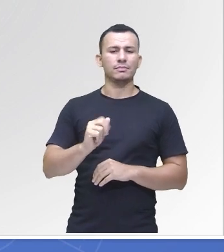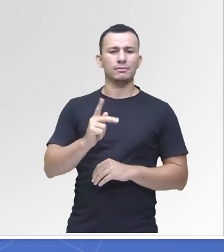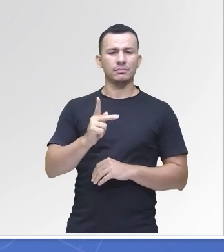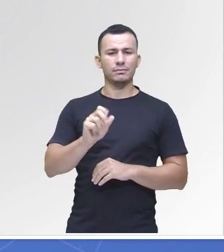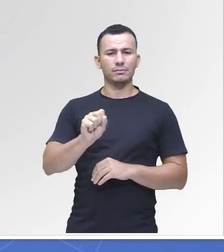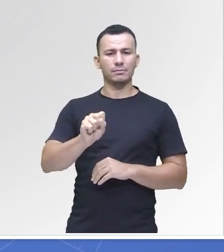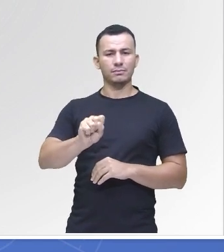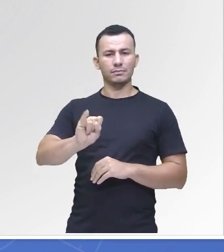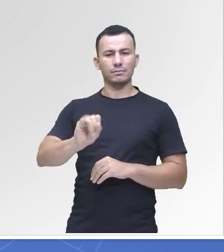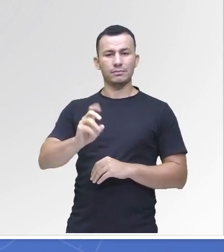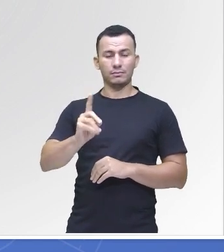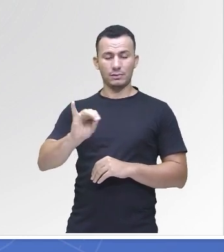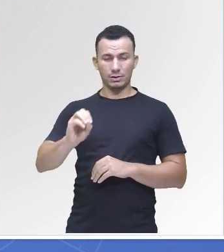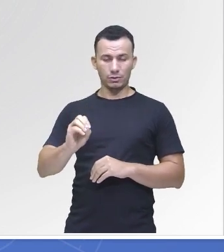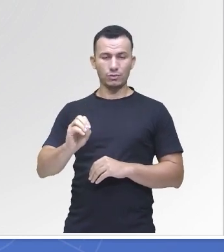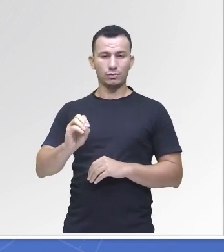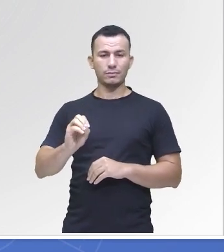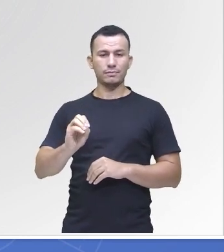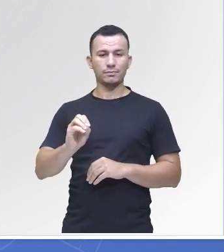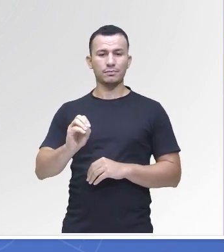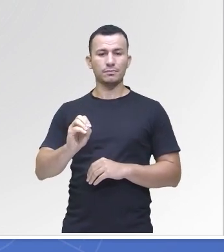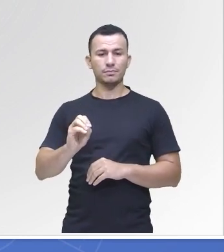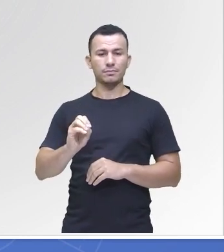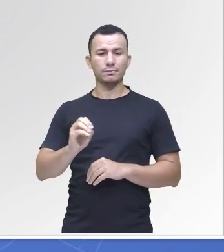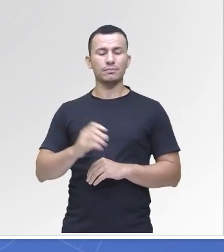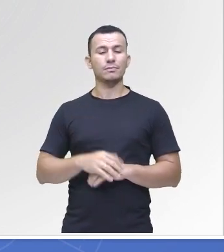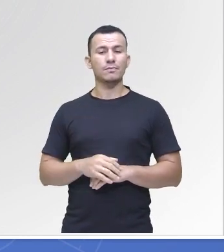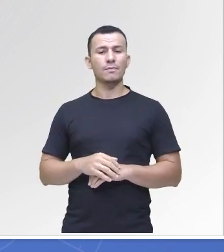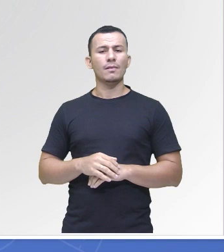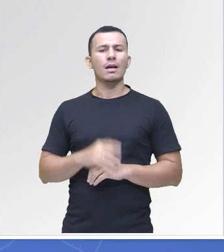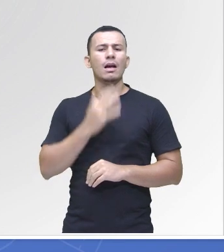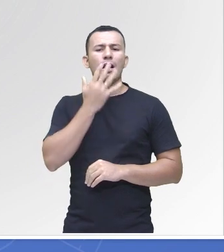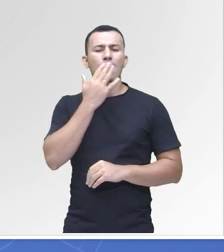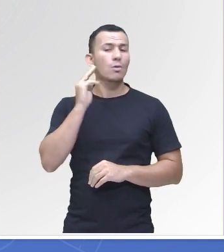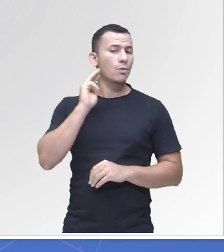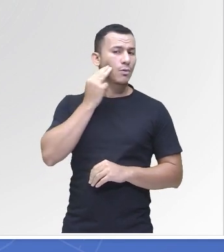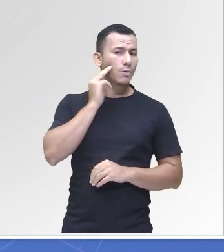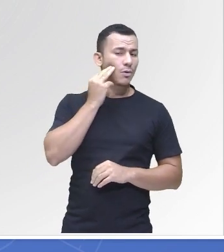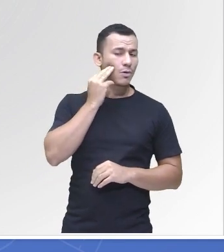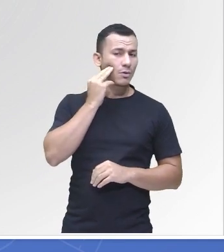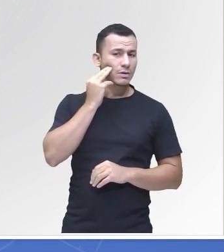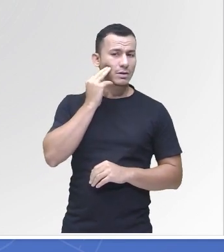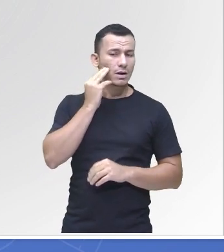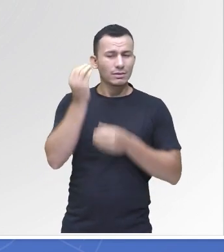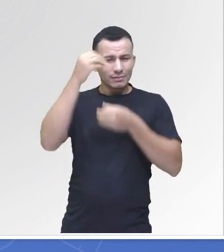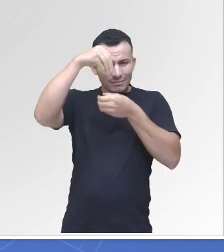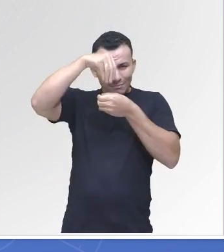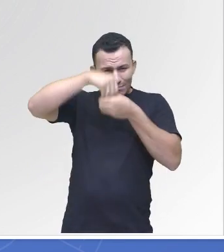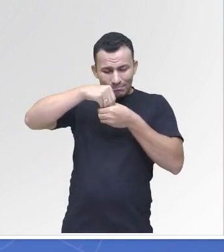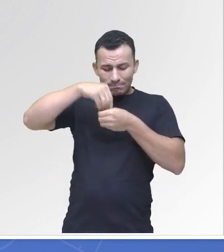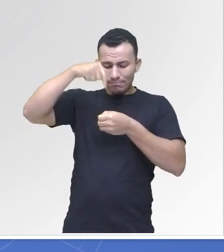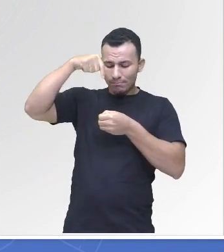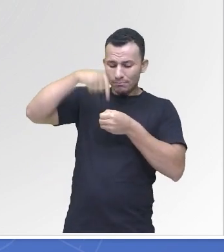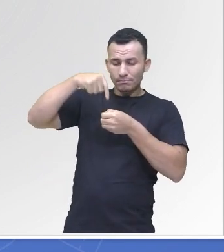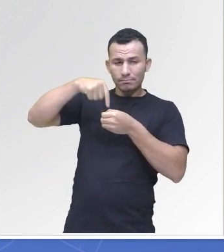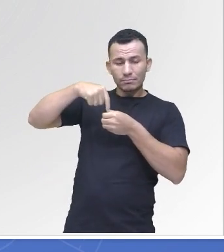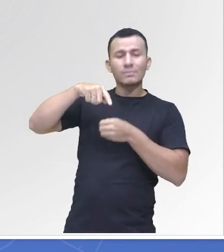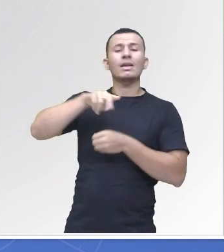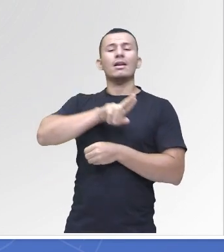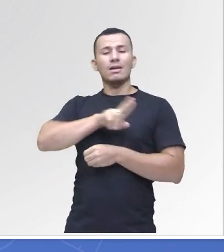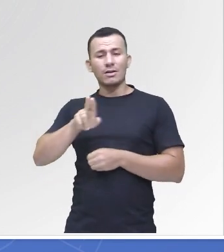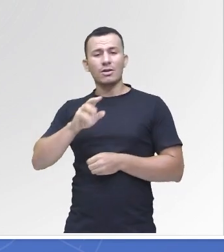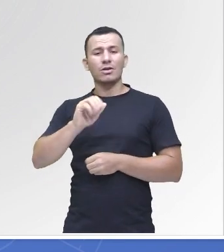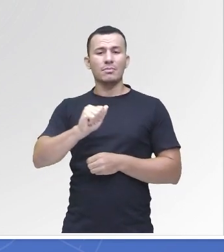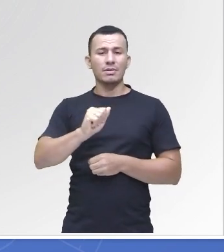bom? Capsídeo. E aqui dentro, ó, em rosa, nós temos o ácido nucleico, que pode ser